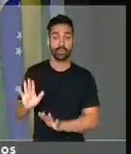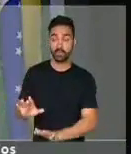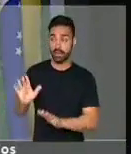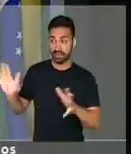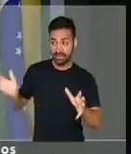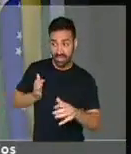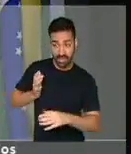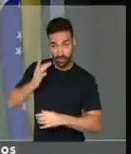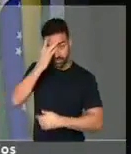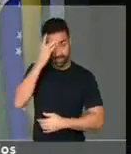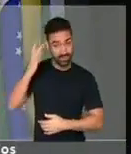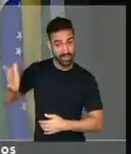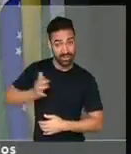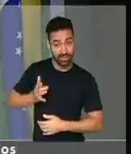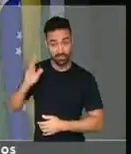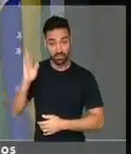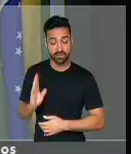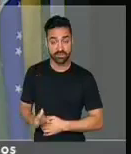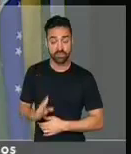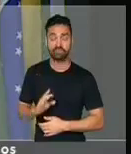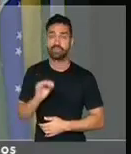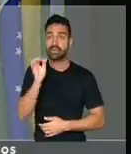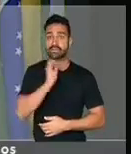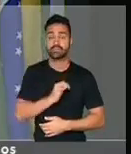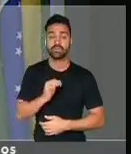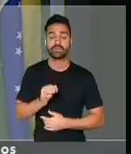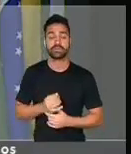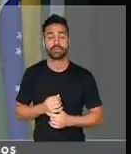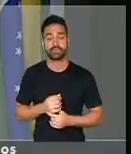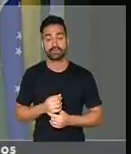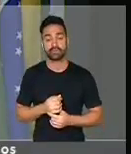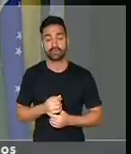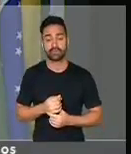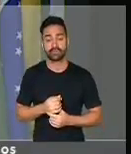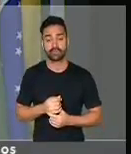remuneração do rico e do muito rico no Brasil, ele pega uma